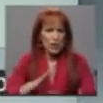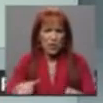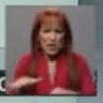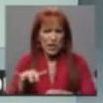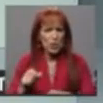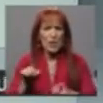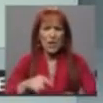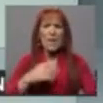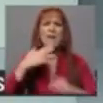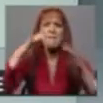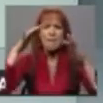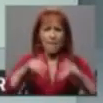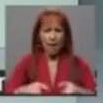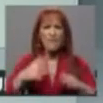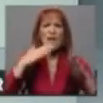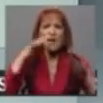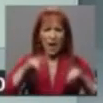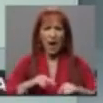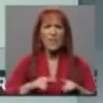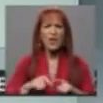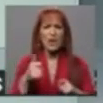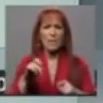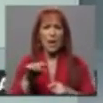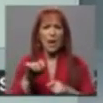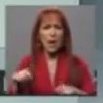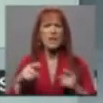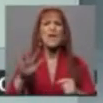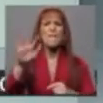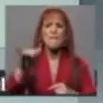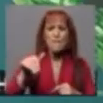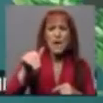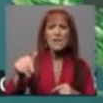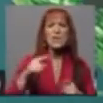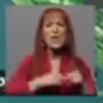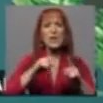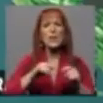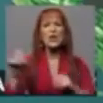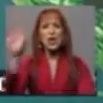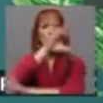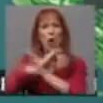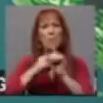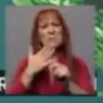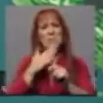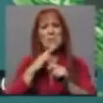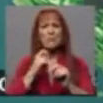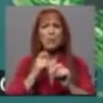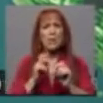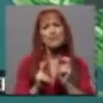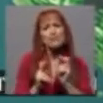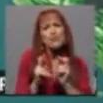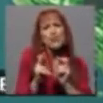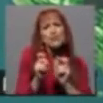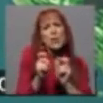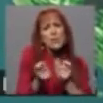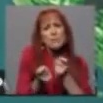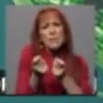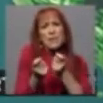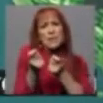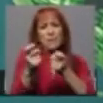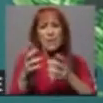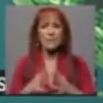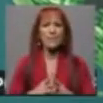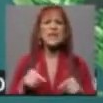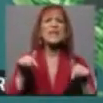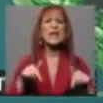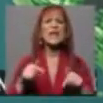situação também de neve, neve também nos Balcãs. Durante o fim de semana, a temperatura na Europa já tem tendência para uma pequena subida e gradual.